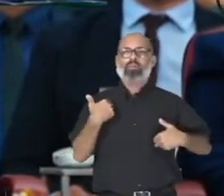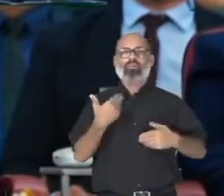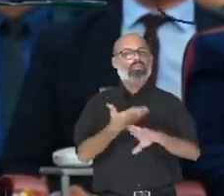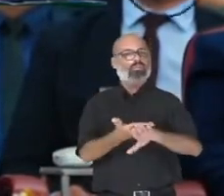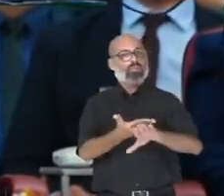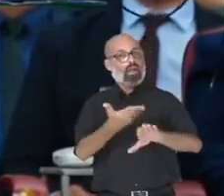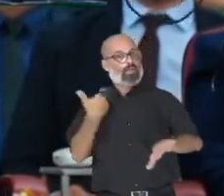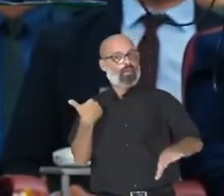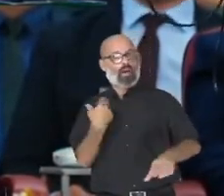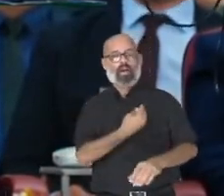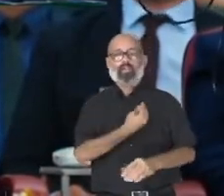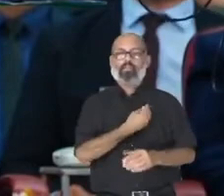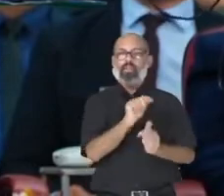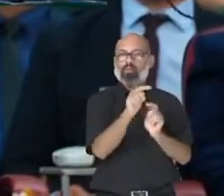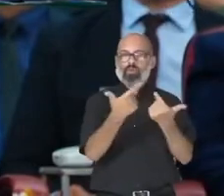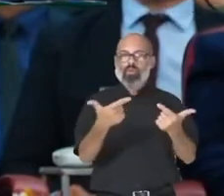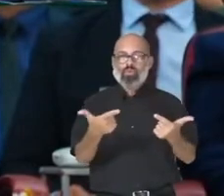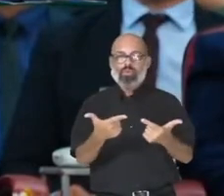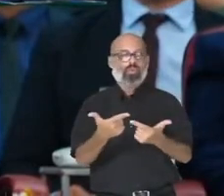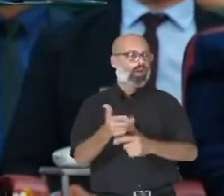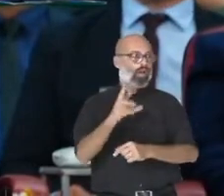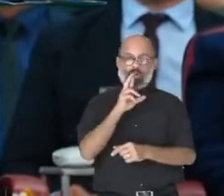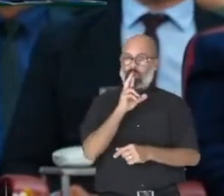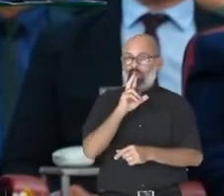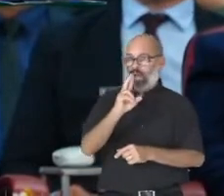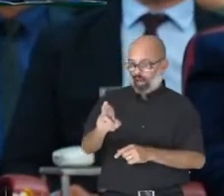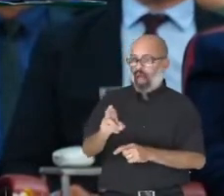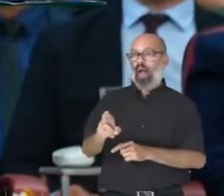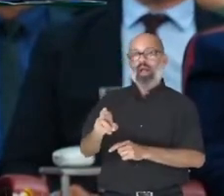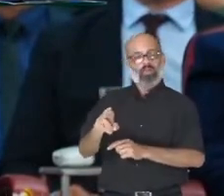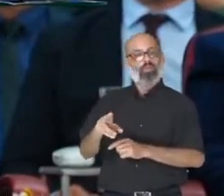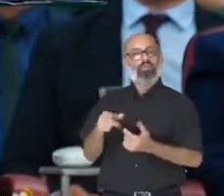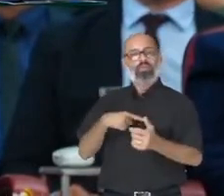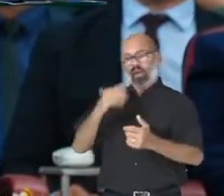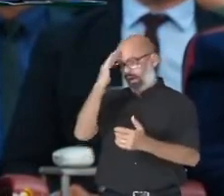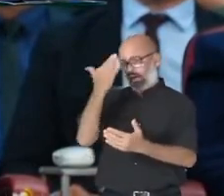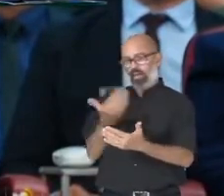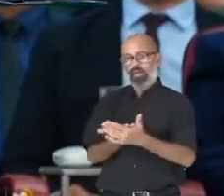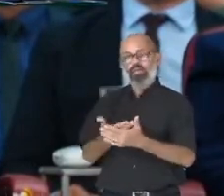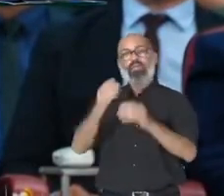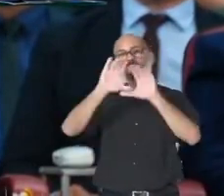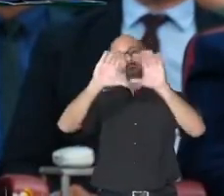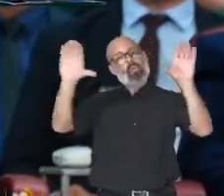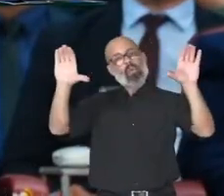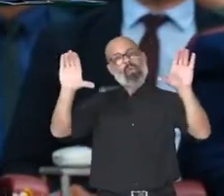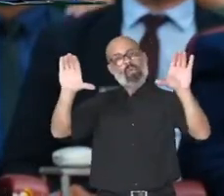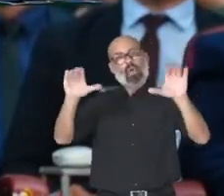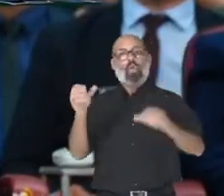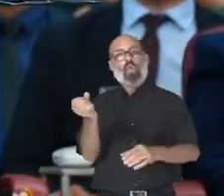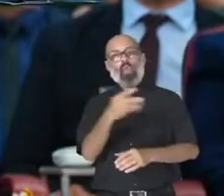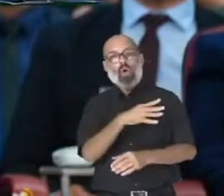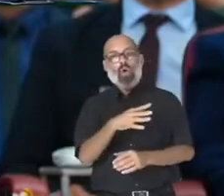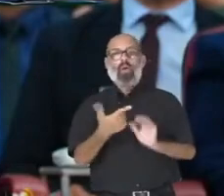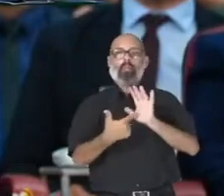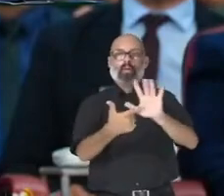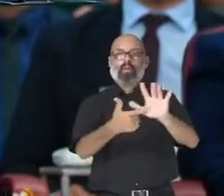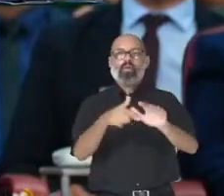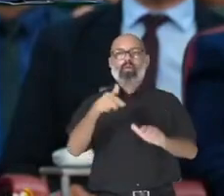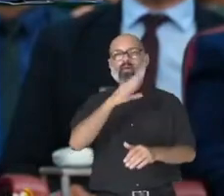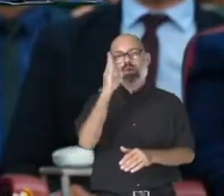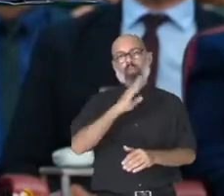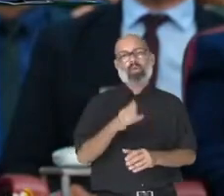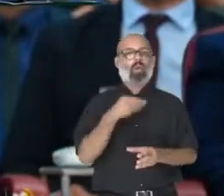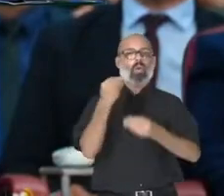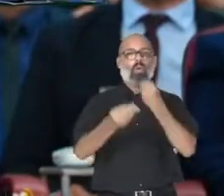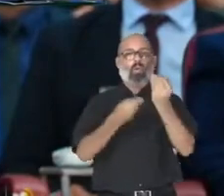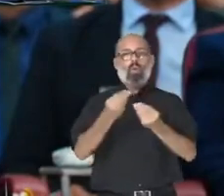vida em si mesmo. E aqui vai um recado para os desigrejados que acreditam mesmo que vão para o céu: essa turma mais nova que apareceu no Brasil, como